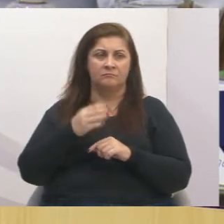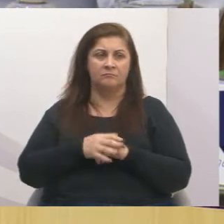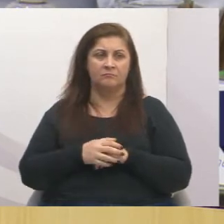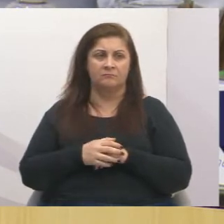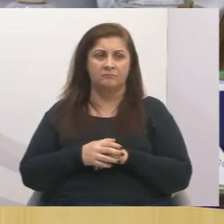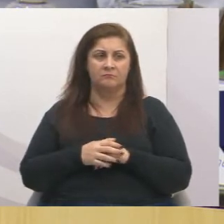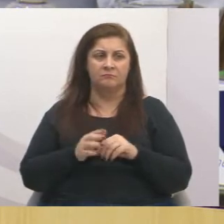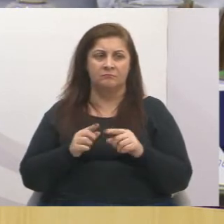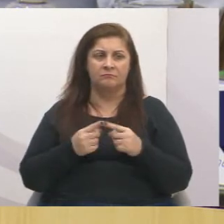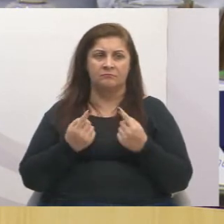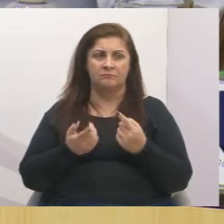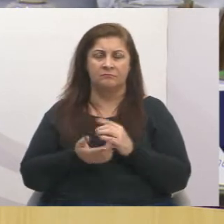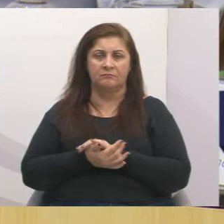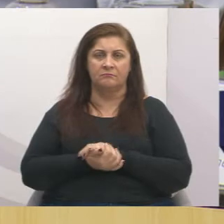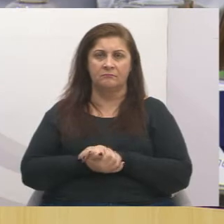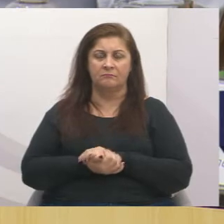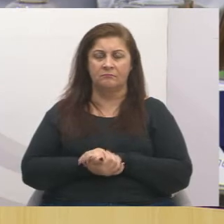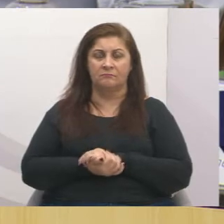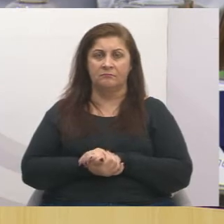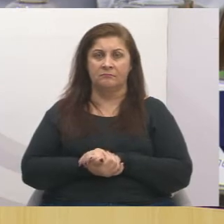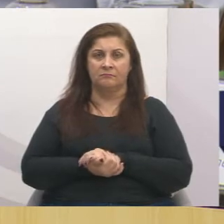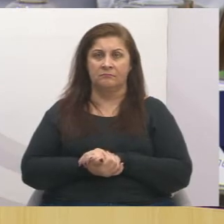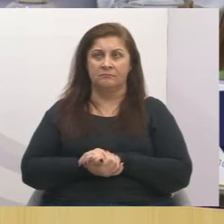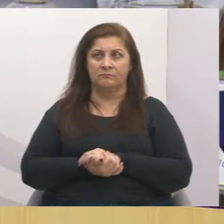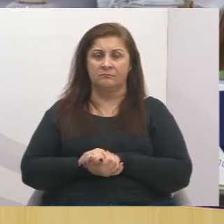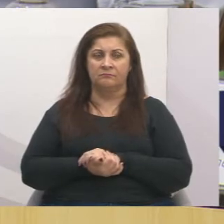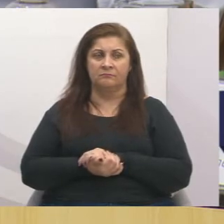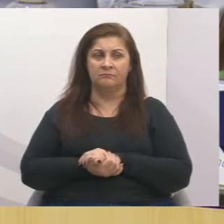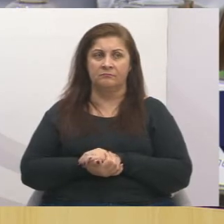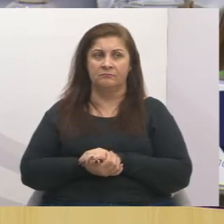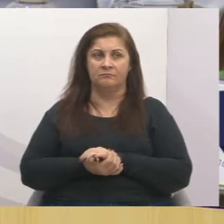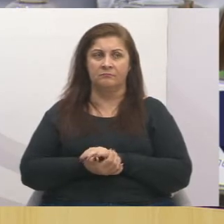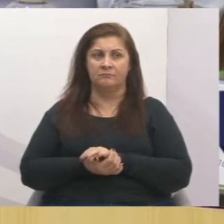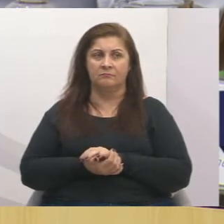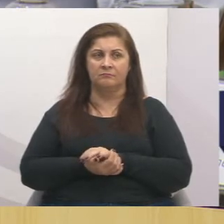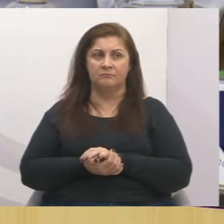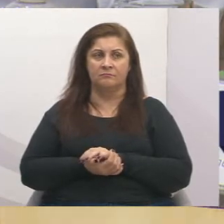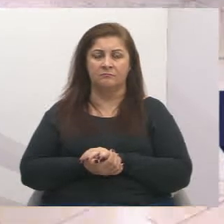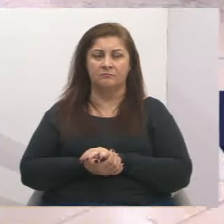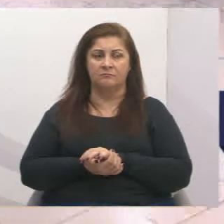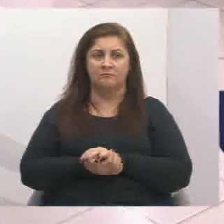mas para o povo não aumenta nada.